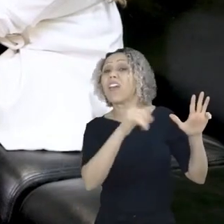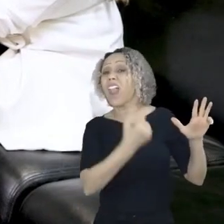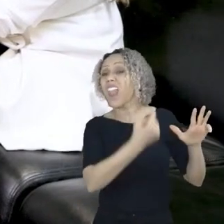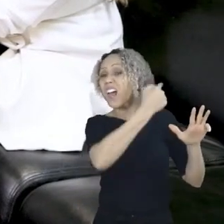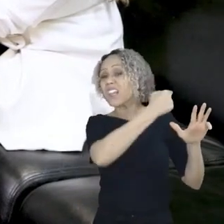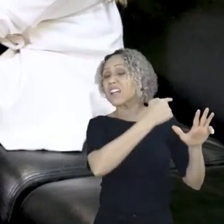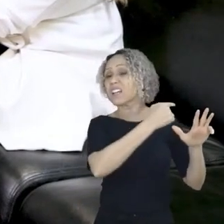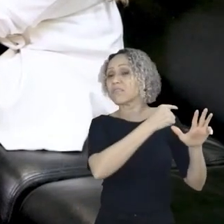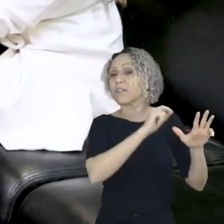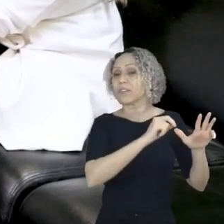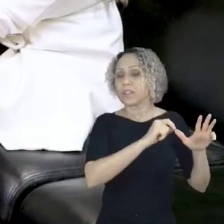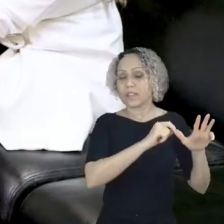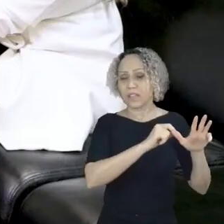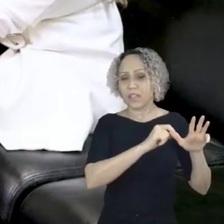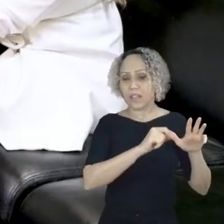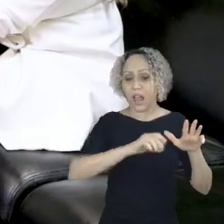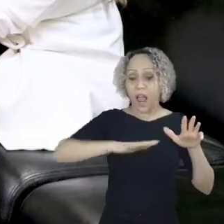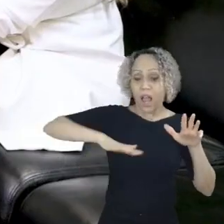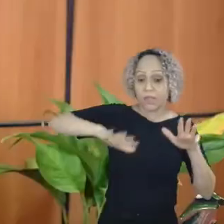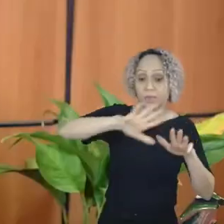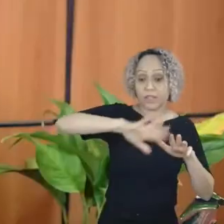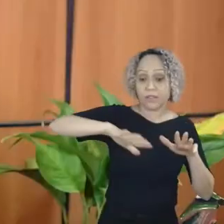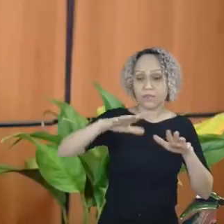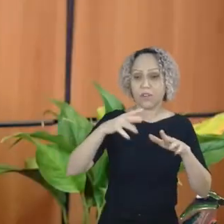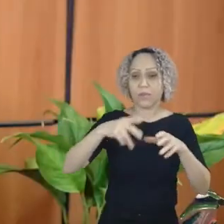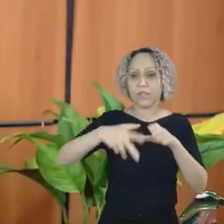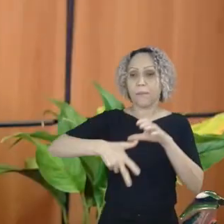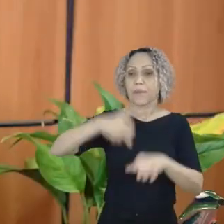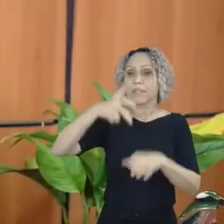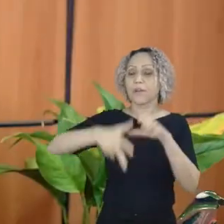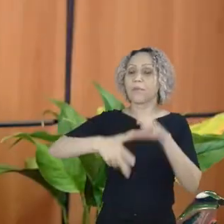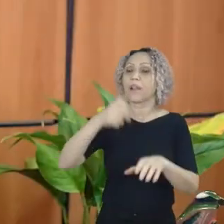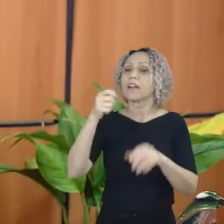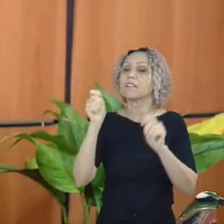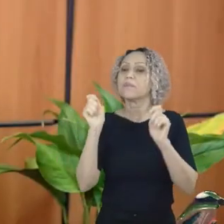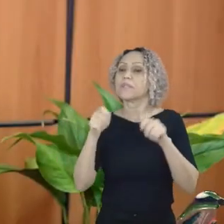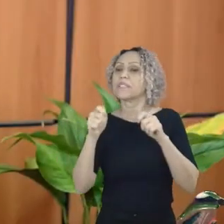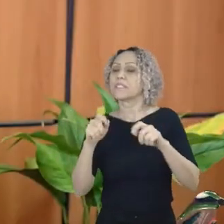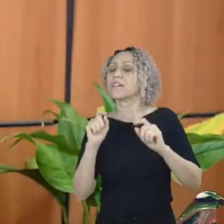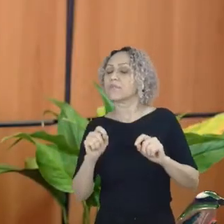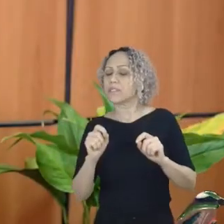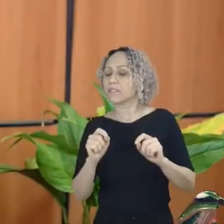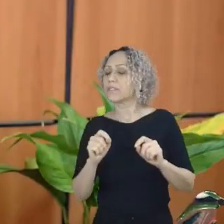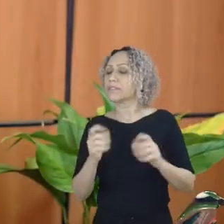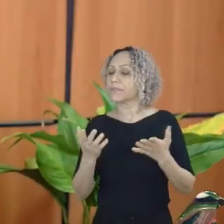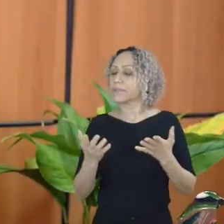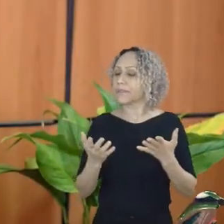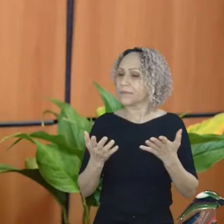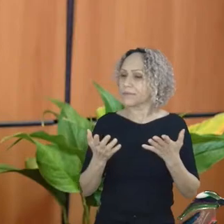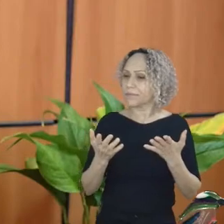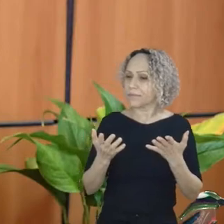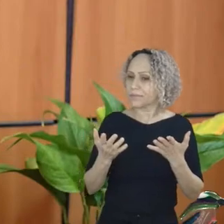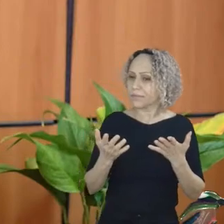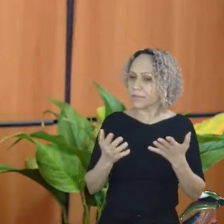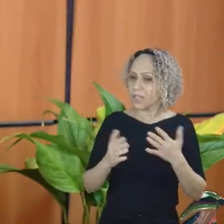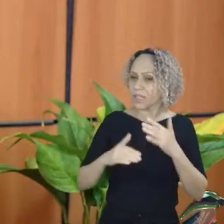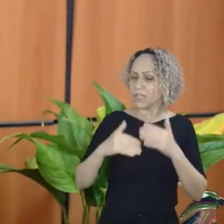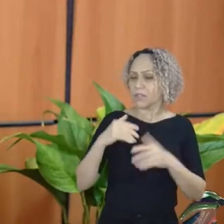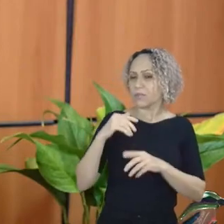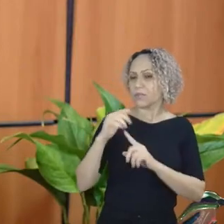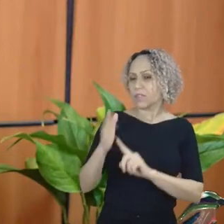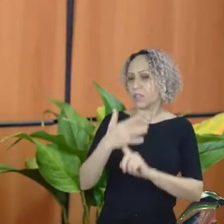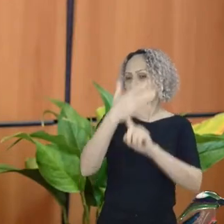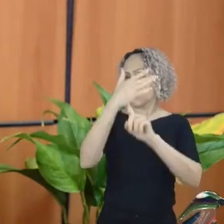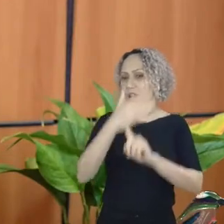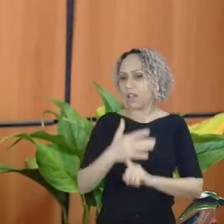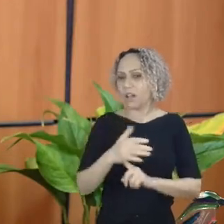do Singapura naquela ocasião? Esse era o debate. Então você tem um monte de debate do mundo do trabalho, importa ou não importa, faz